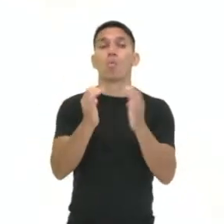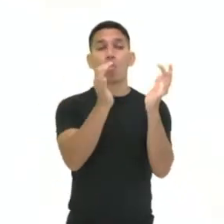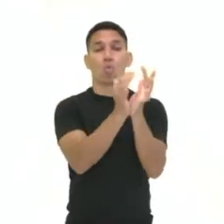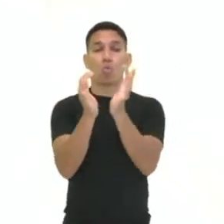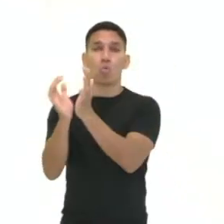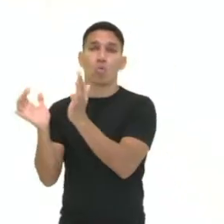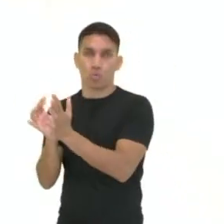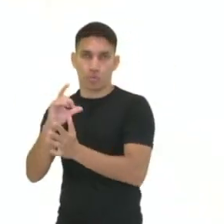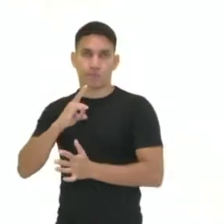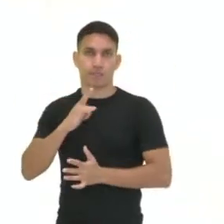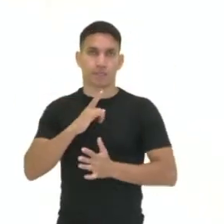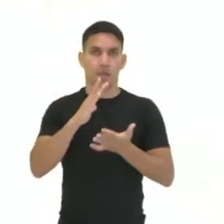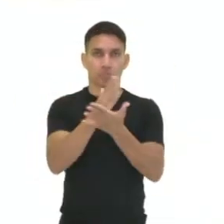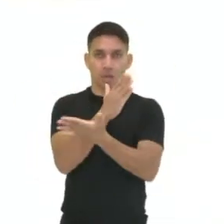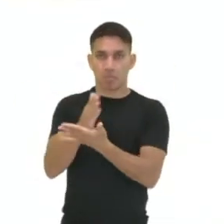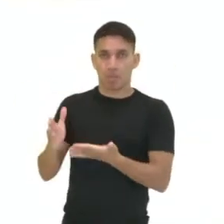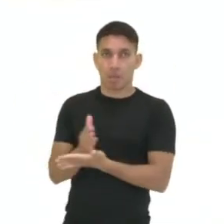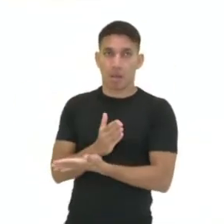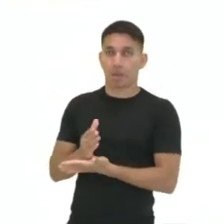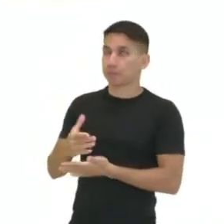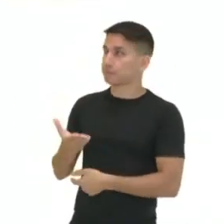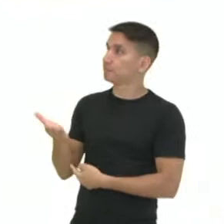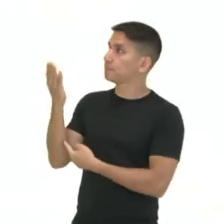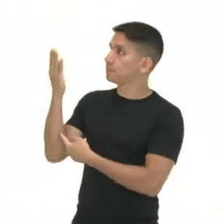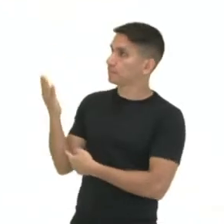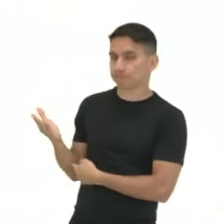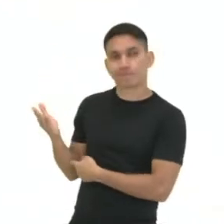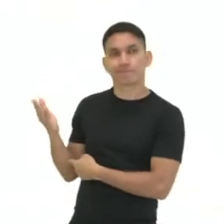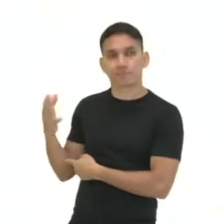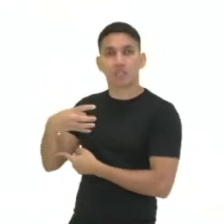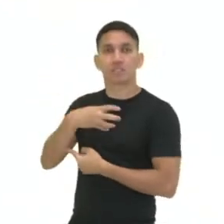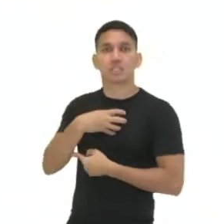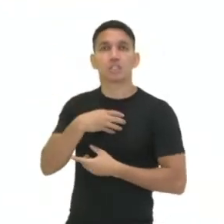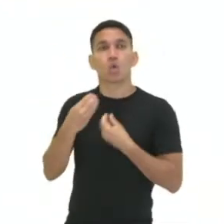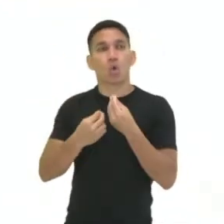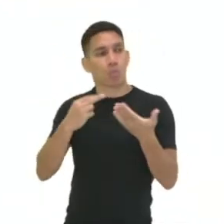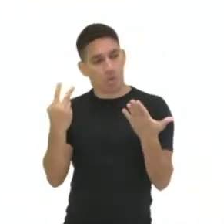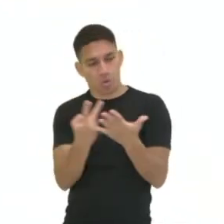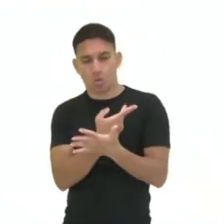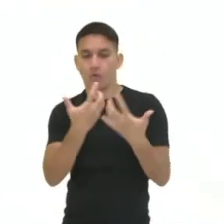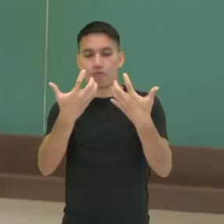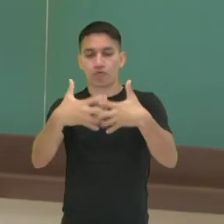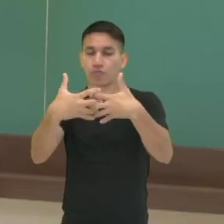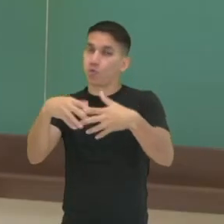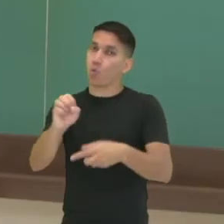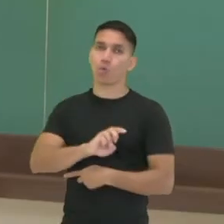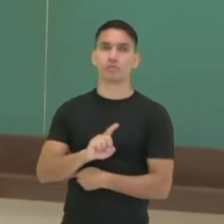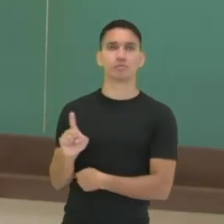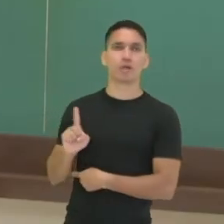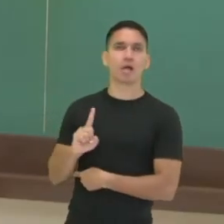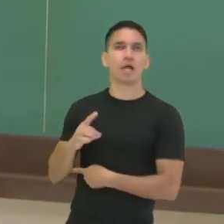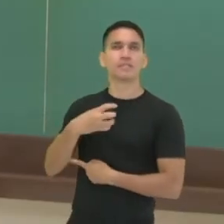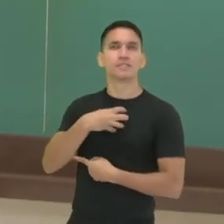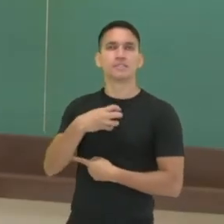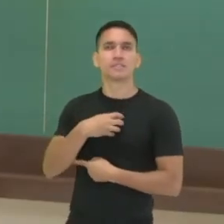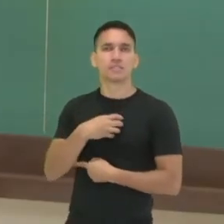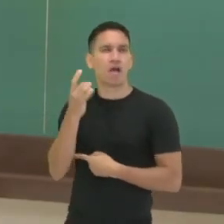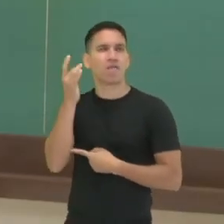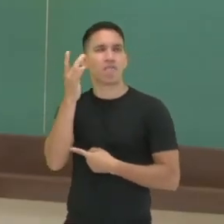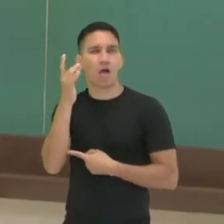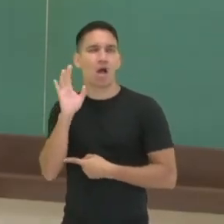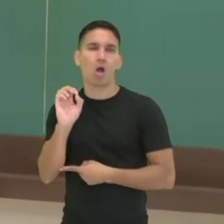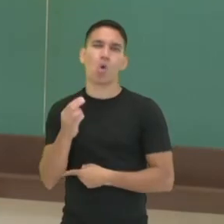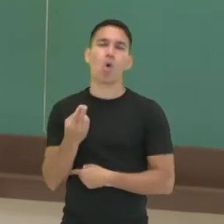classificados, então, lá nos estratos e camadas sociais. E o modo como ocorre, ou não, ou de maneira